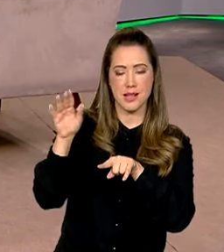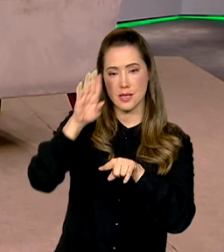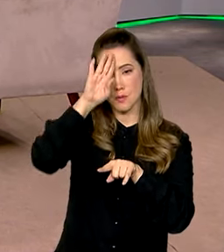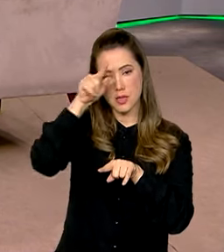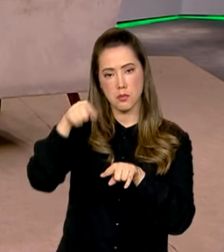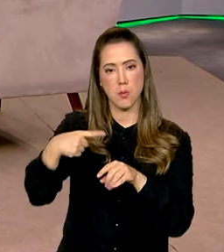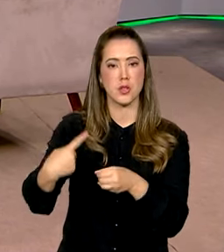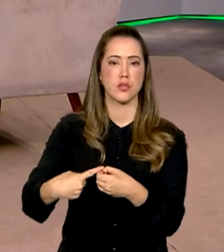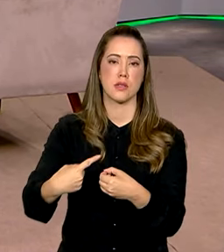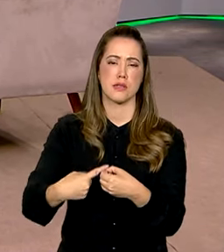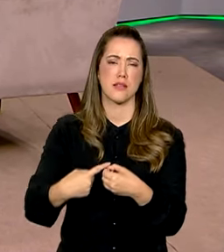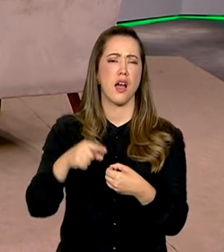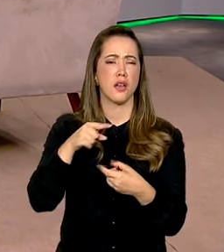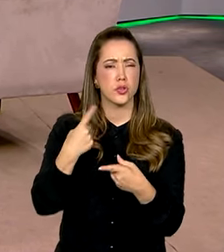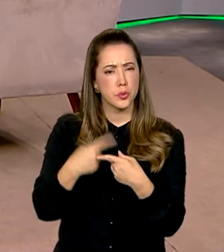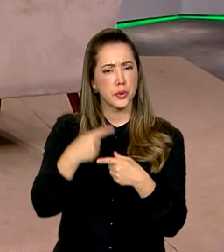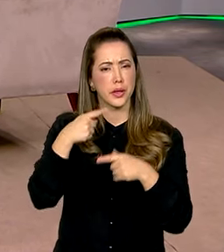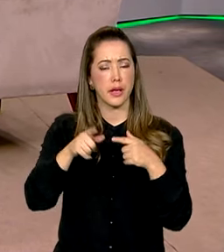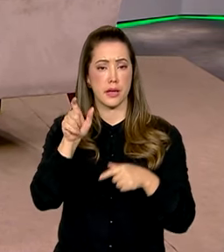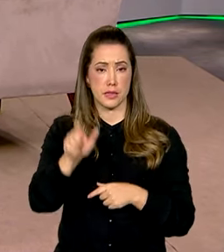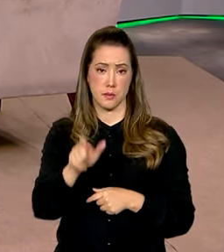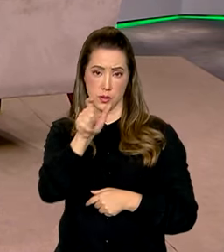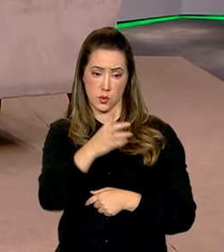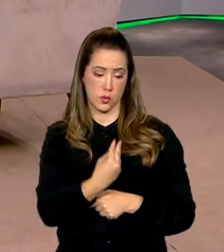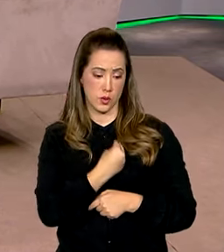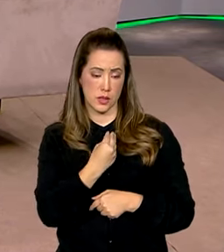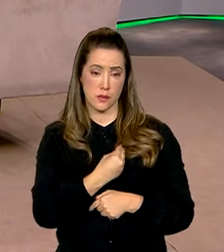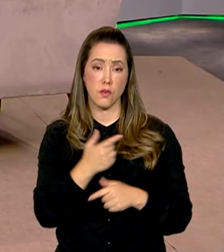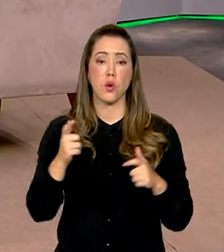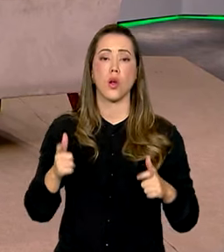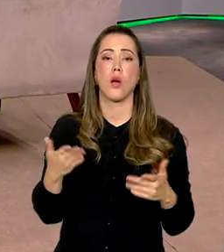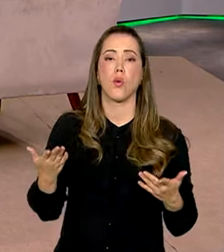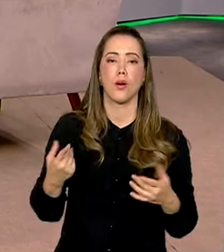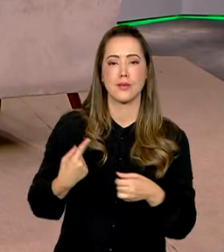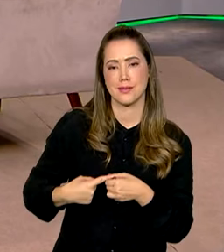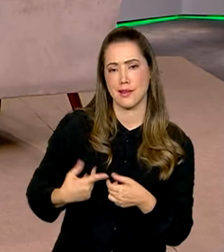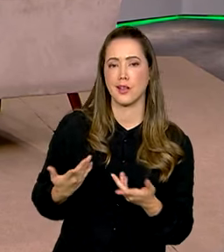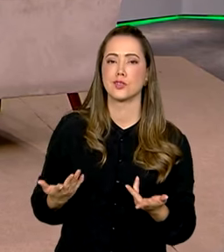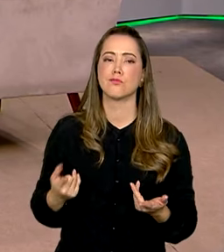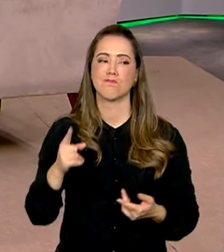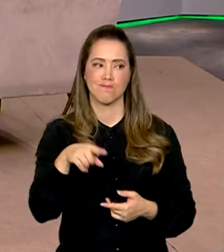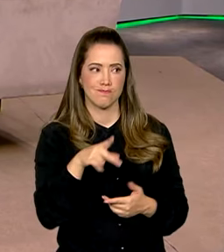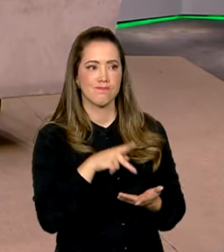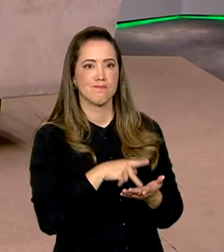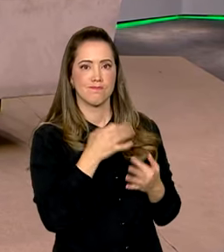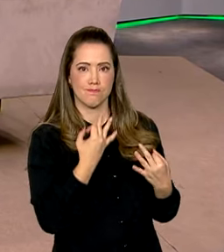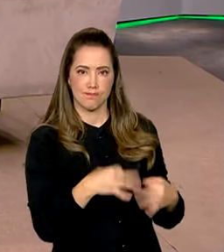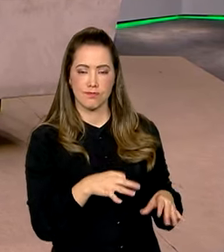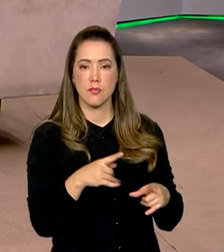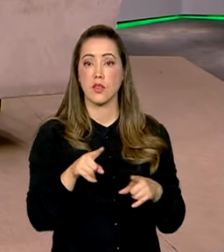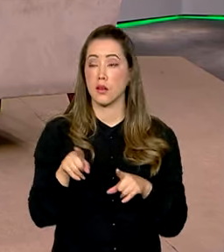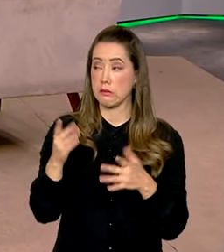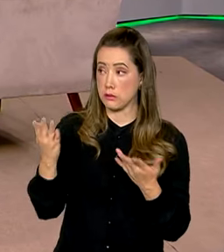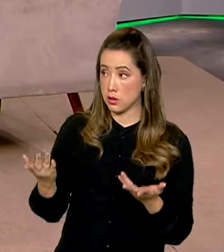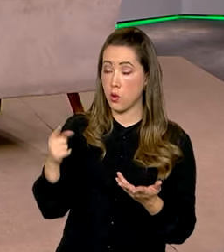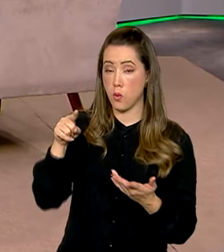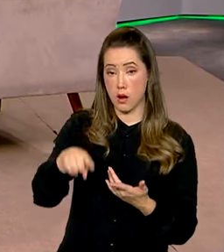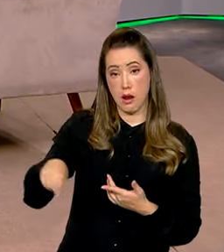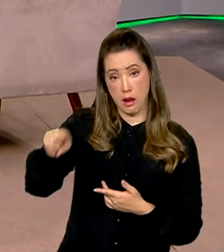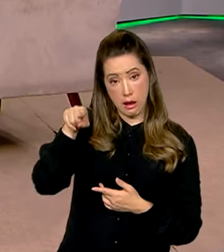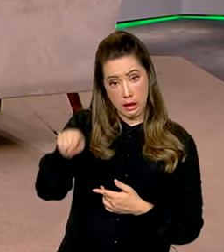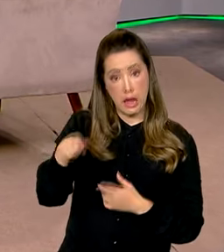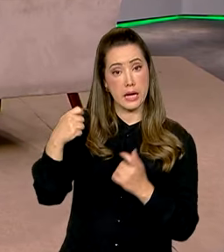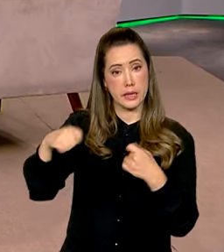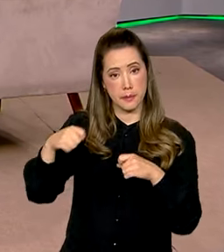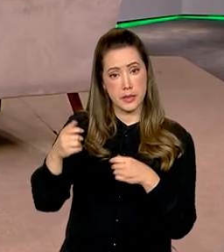nas cidades. Afinal, as pessoas vivem nas cidades. É verdade. E é lá que o serviço precisa ser oferecido também com